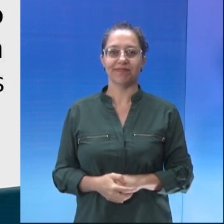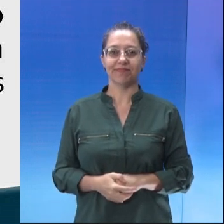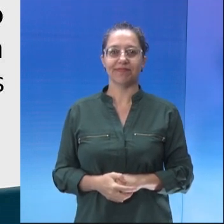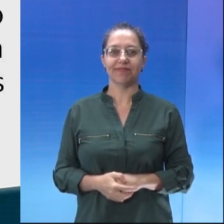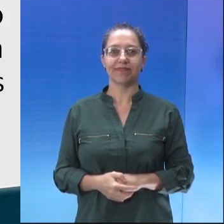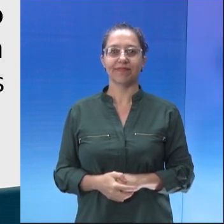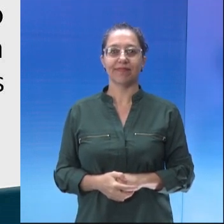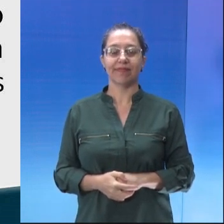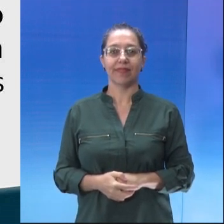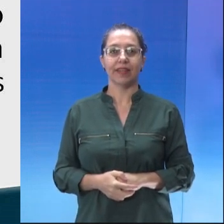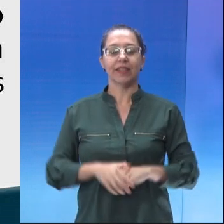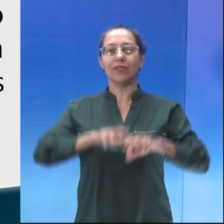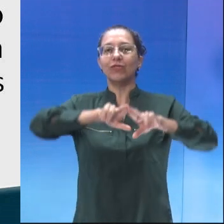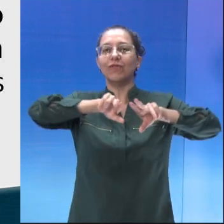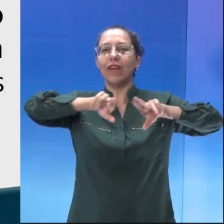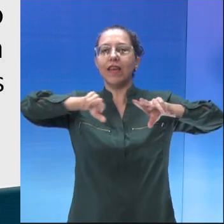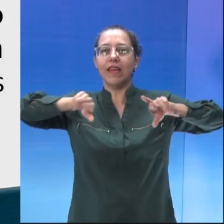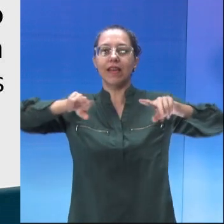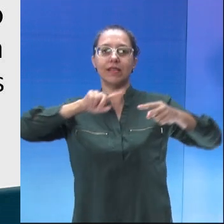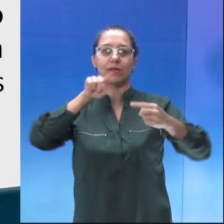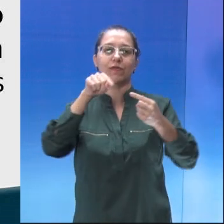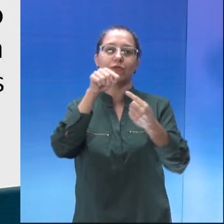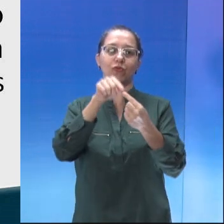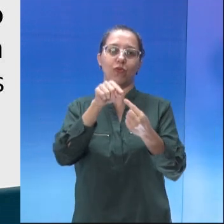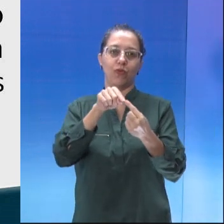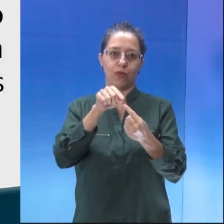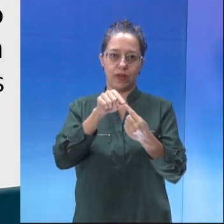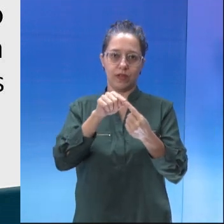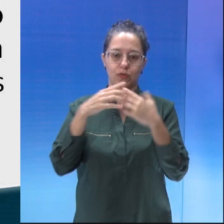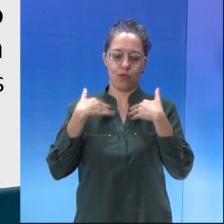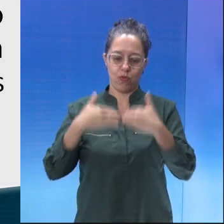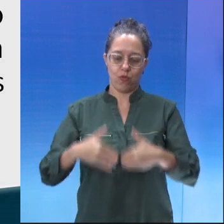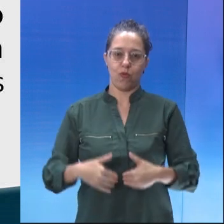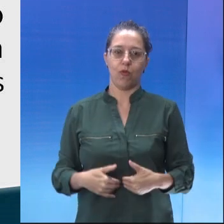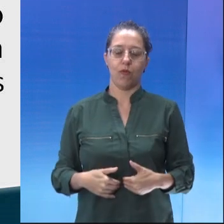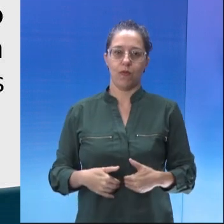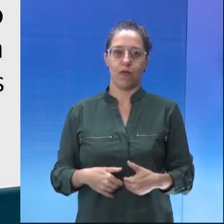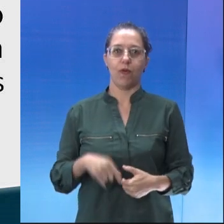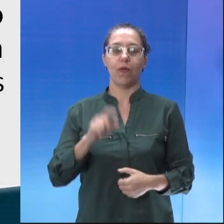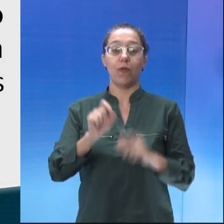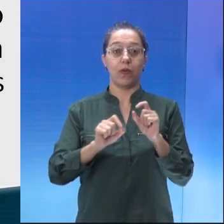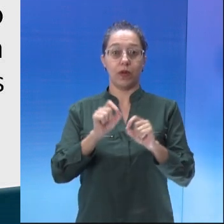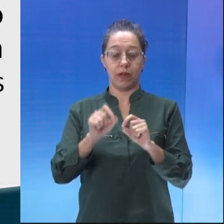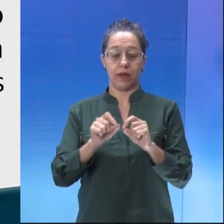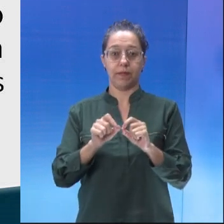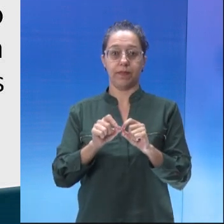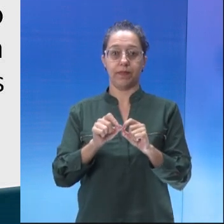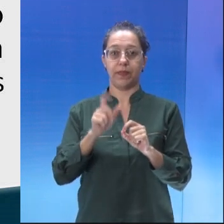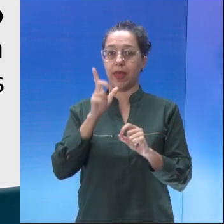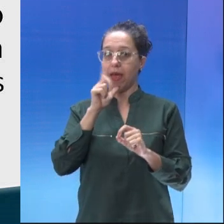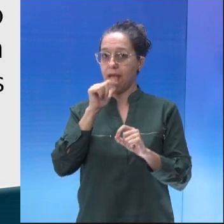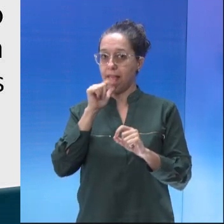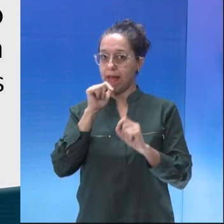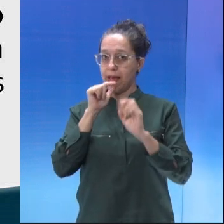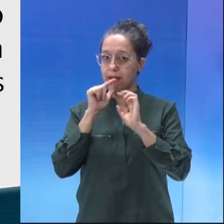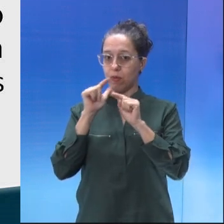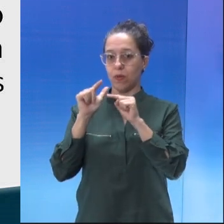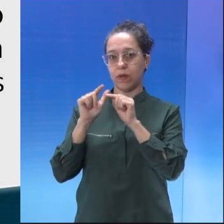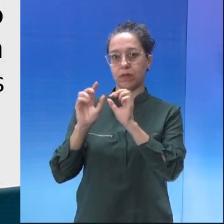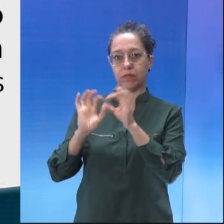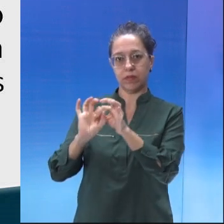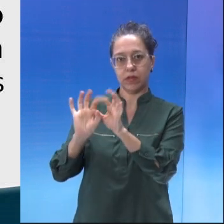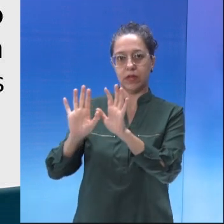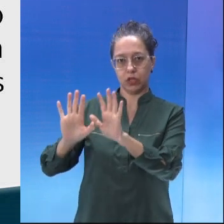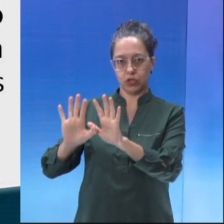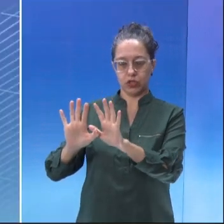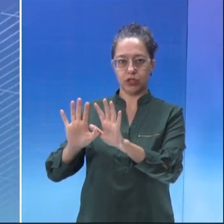elas possuem diversas funções no nosso corpo. Lembrando que, tirando a água, que é um composto inorgânico,